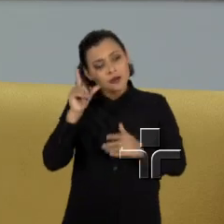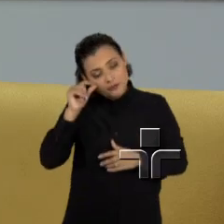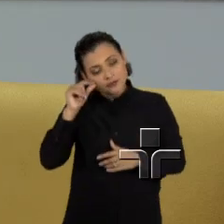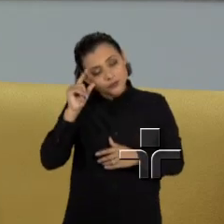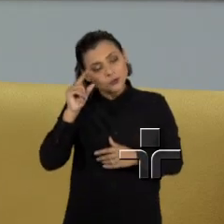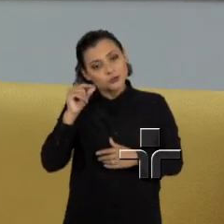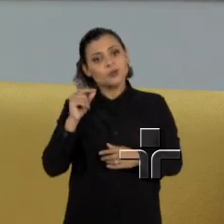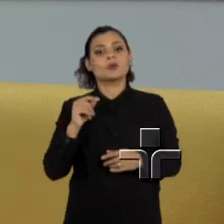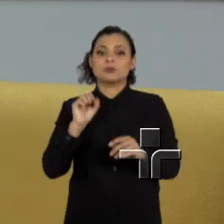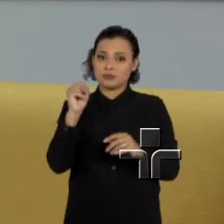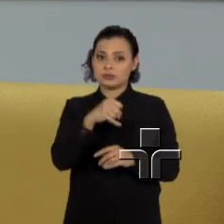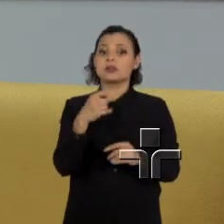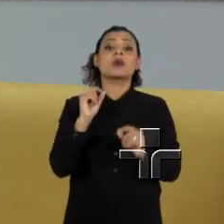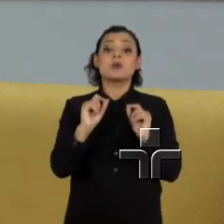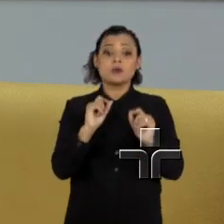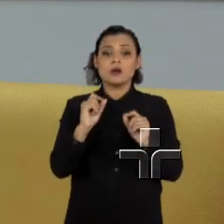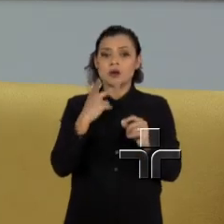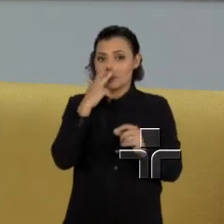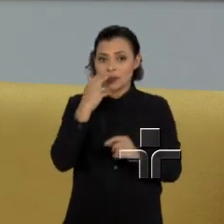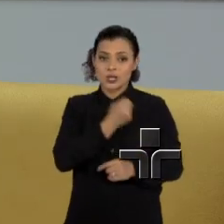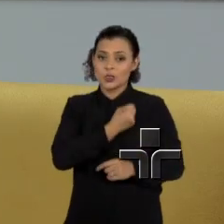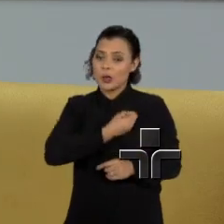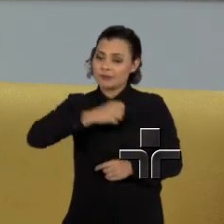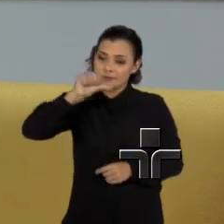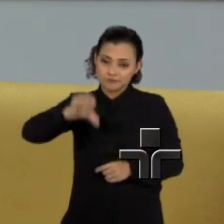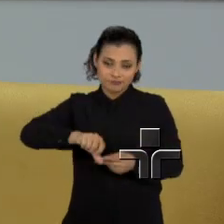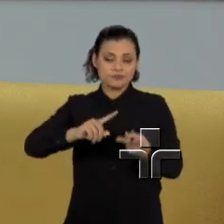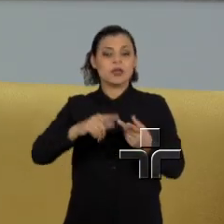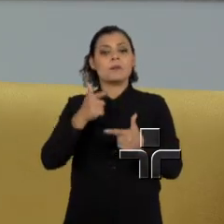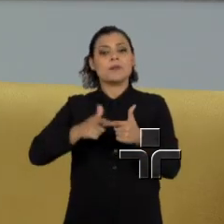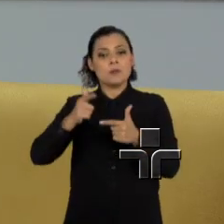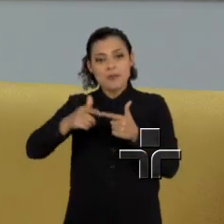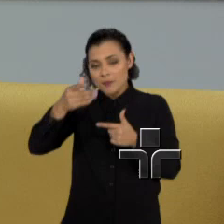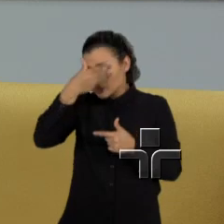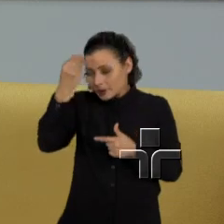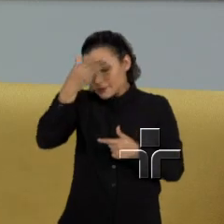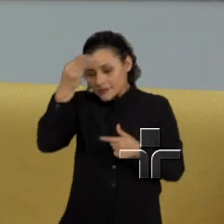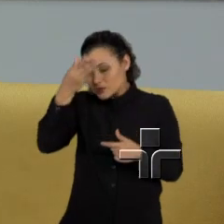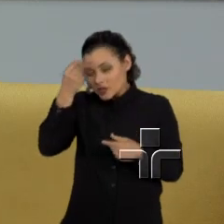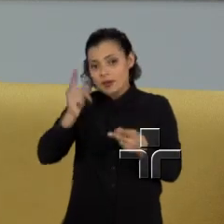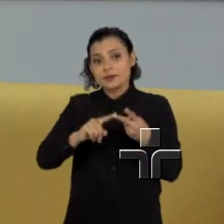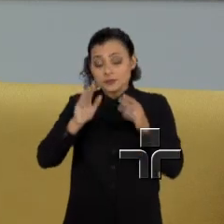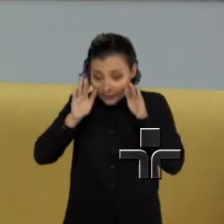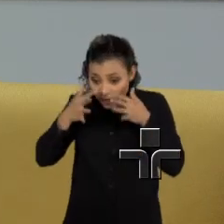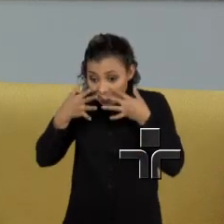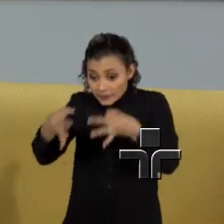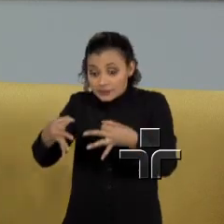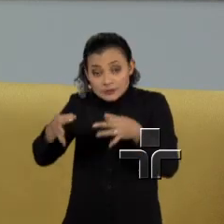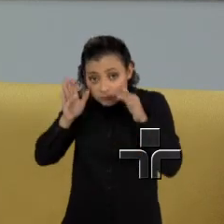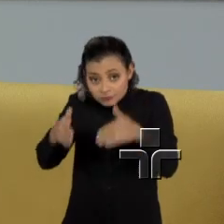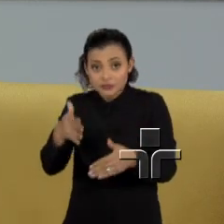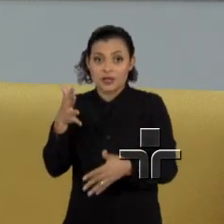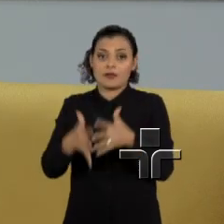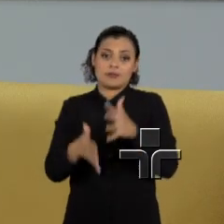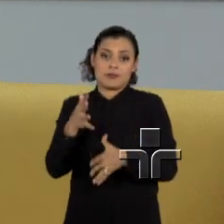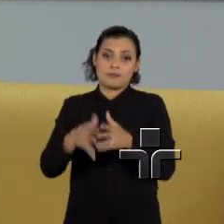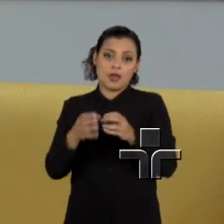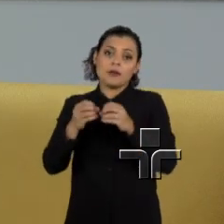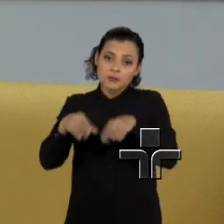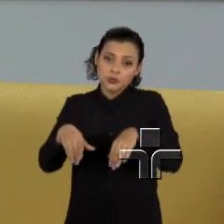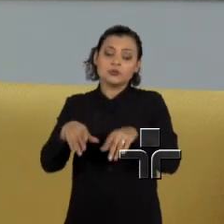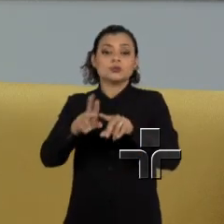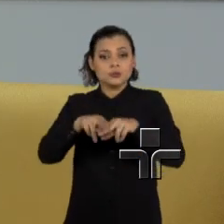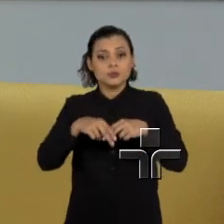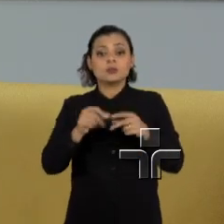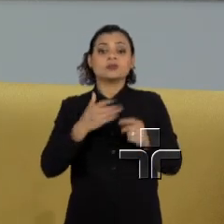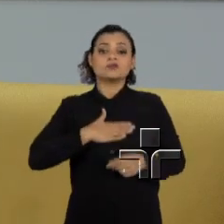uma aula, o que faz ele ter um rendimento menor, mais problemas de memória, concentração prejudicada e menor satisfação em